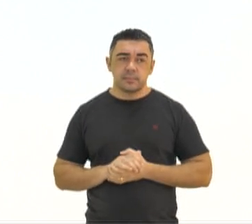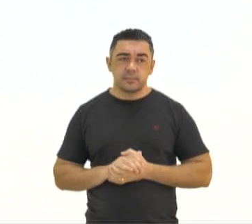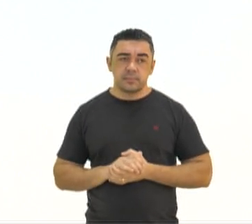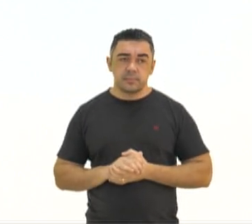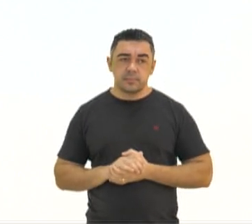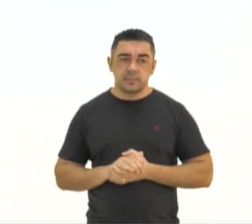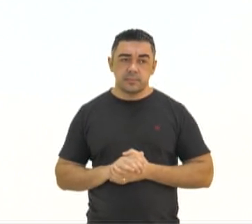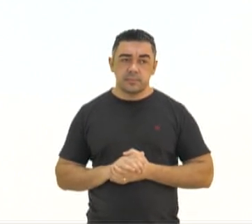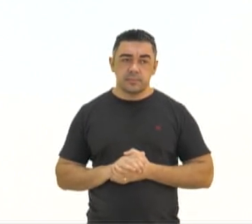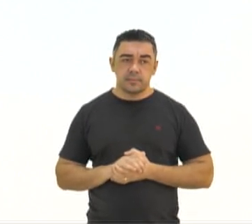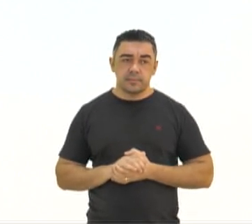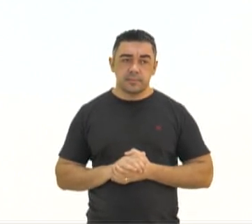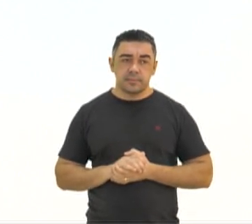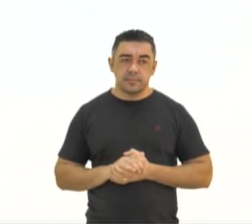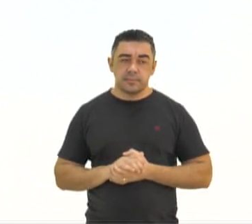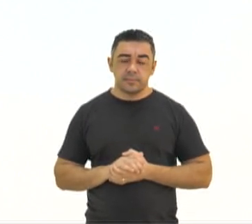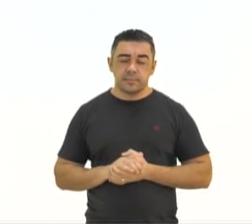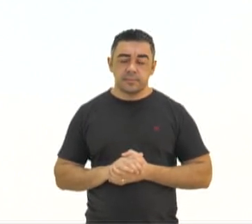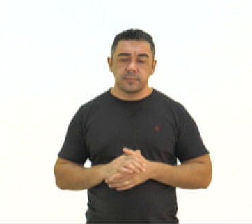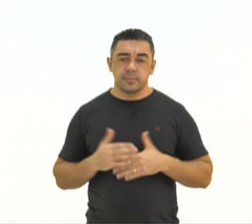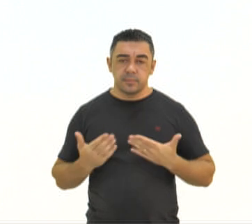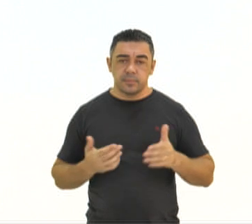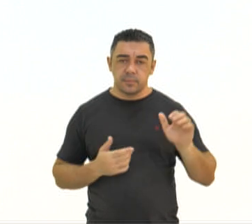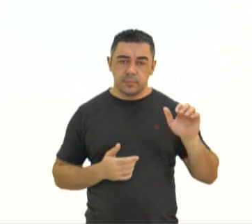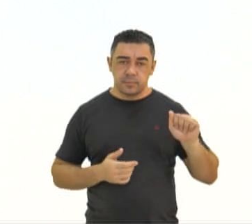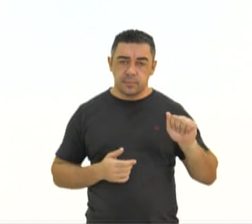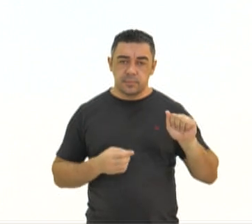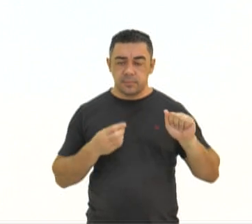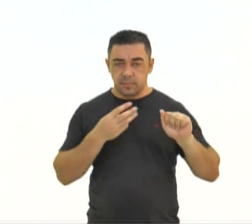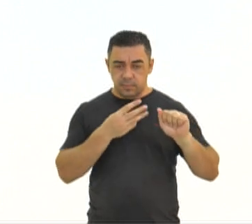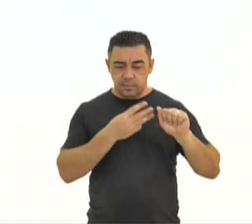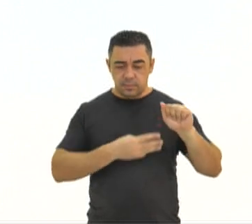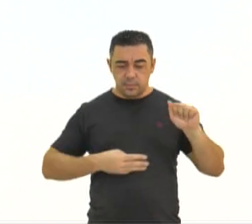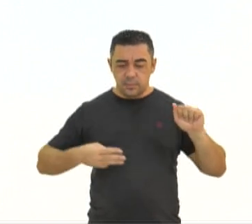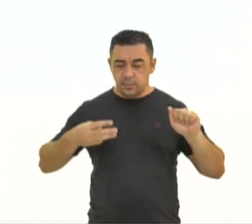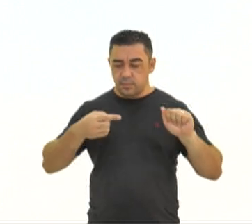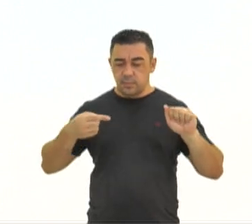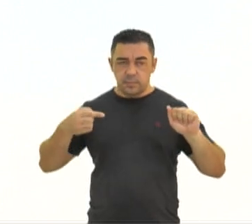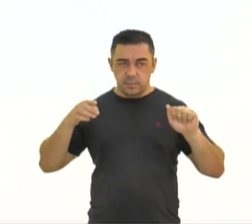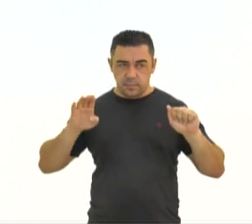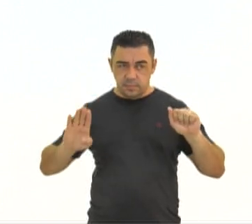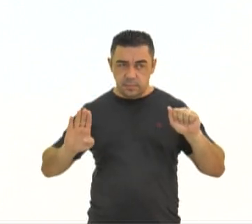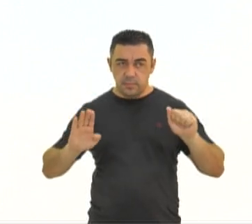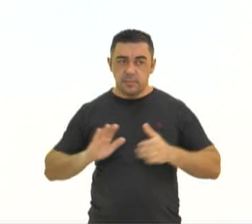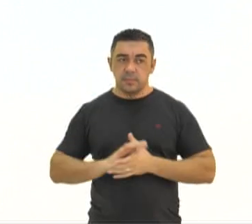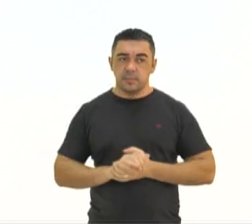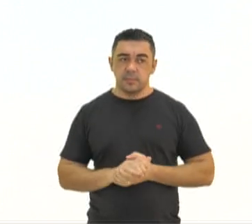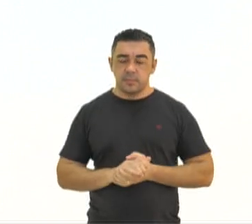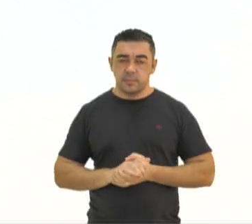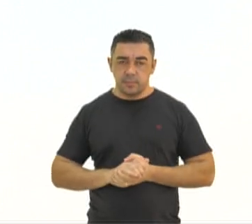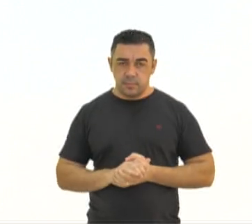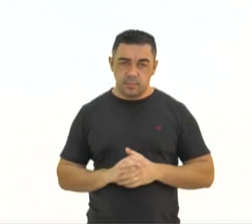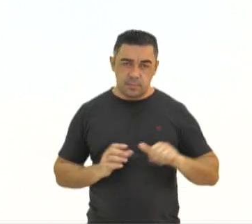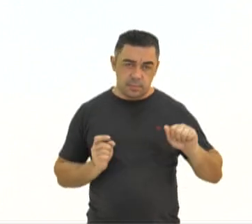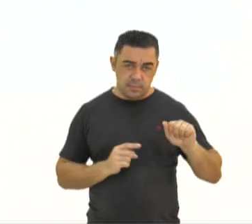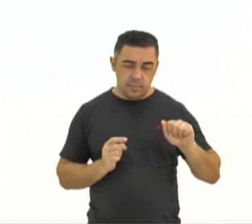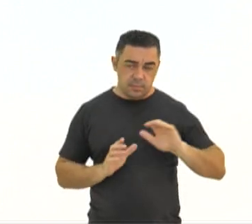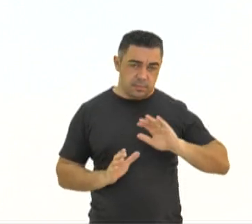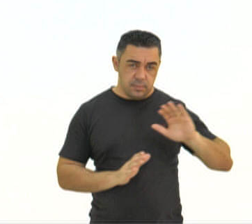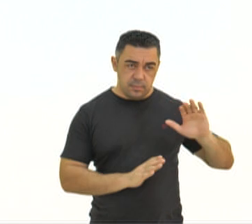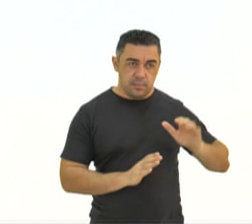caneta que custa R$ 1,00. Então o 3B está mais, ele passa menos. Então eu isolei a incógnita